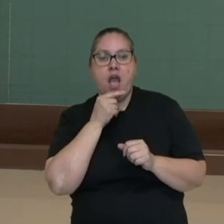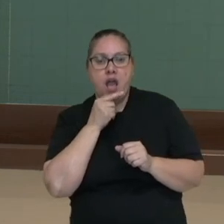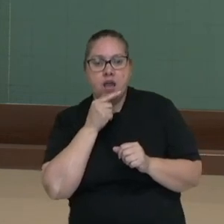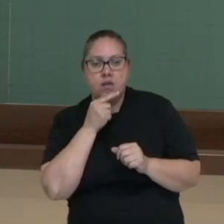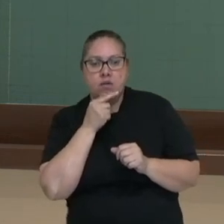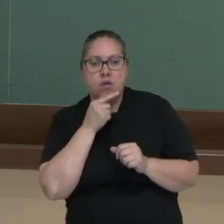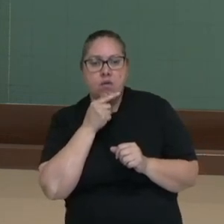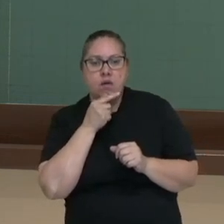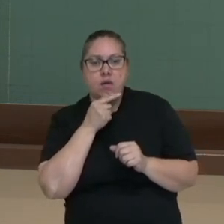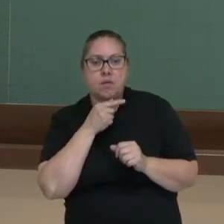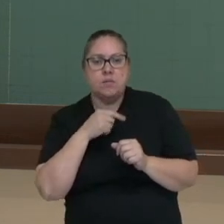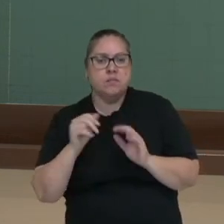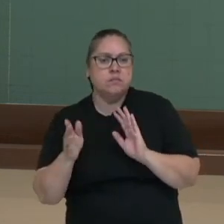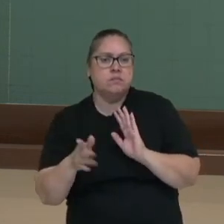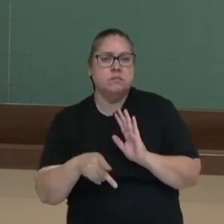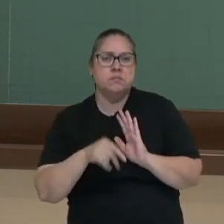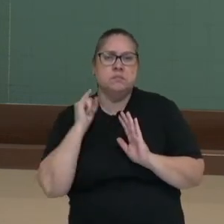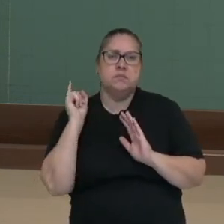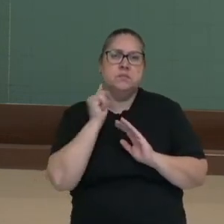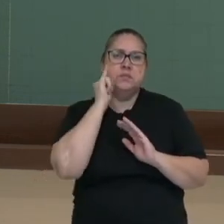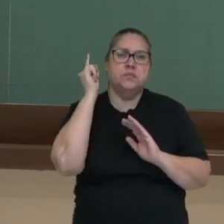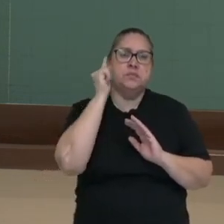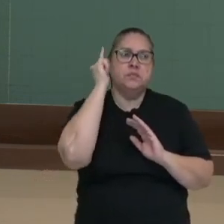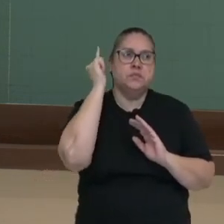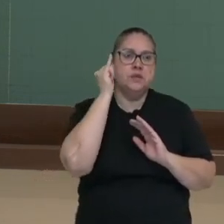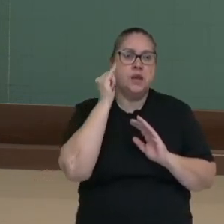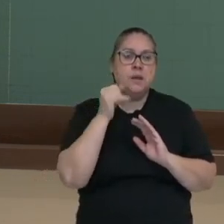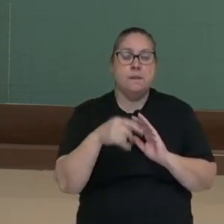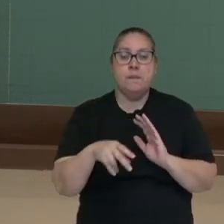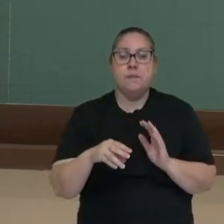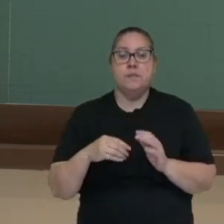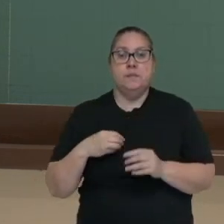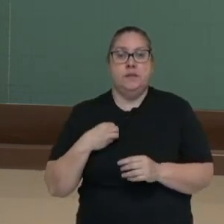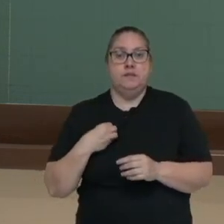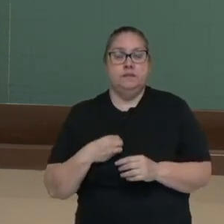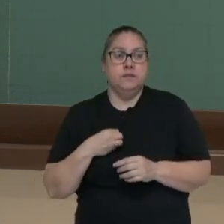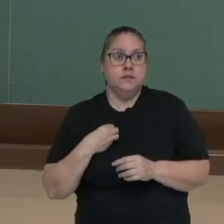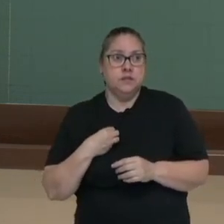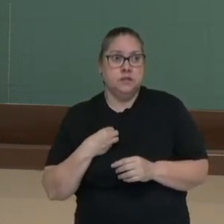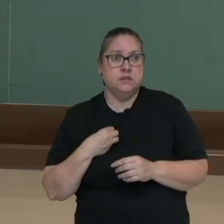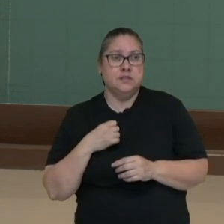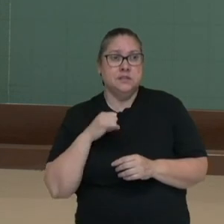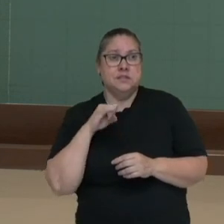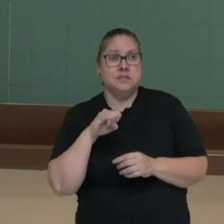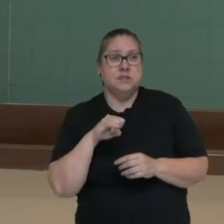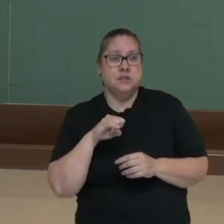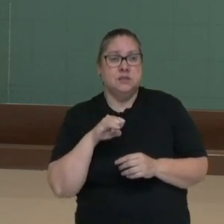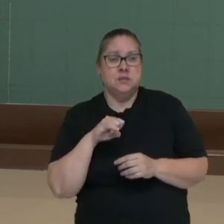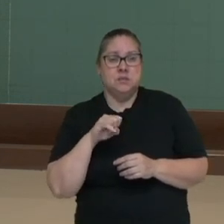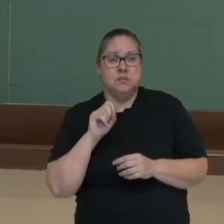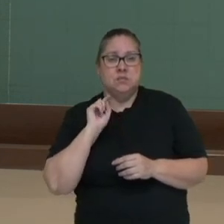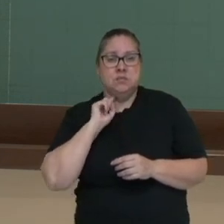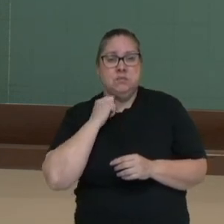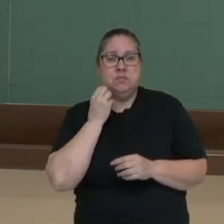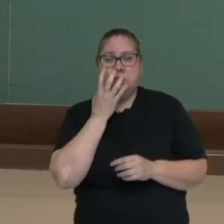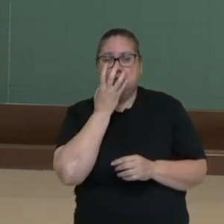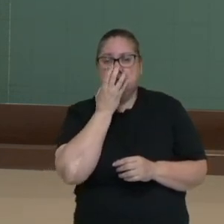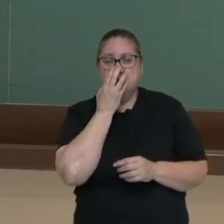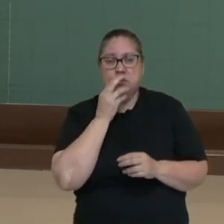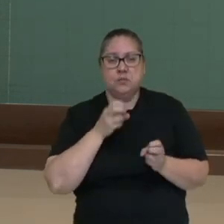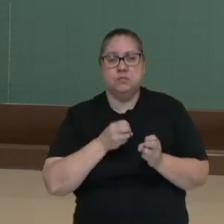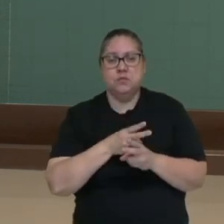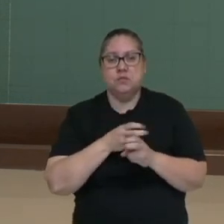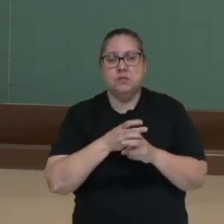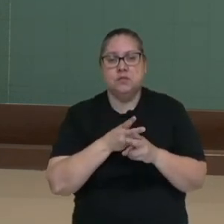recurso vital, ou seja, ele é essencial para a vida, se ele estiver poluído ou contaminado, ele